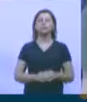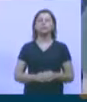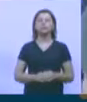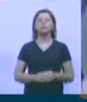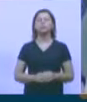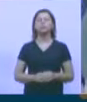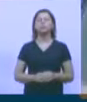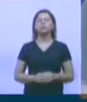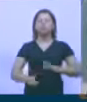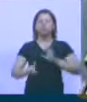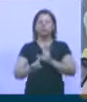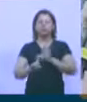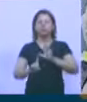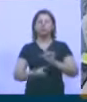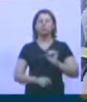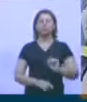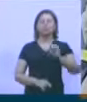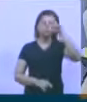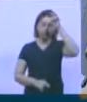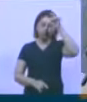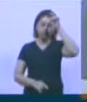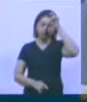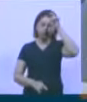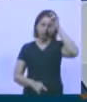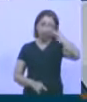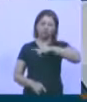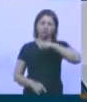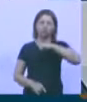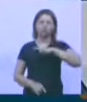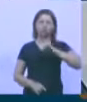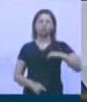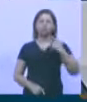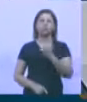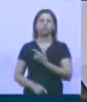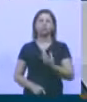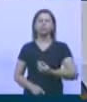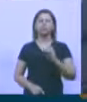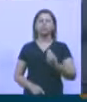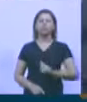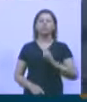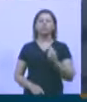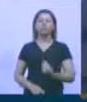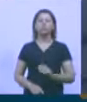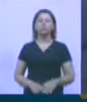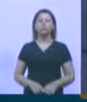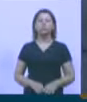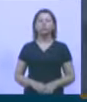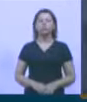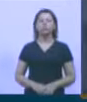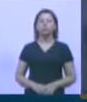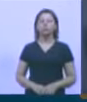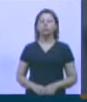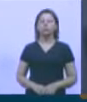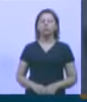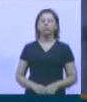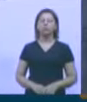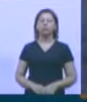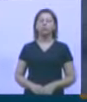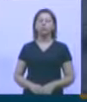Libertarmos da influência que o inimigo, que o mal tem sobre a nossa vida. But in a practical way, the